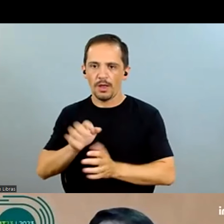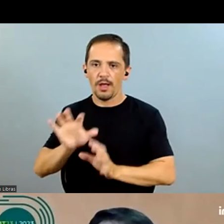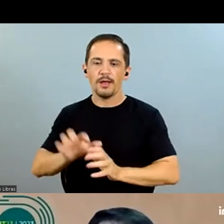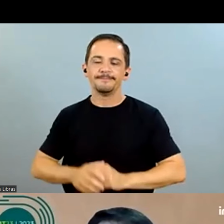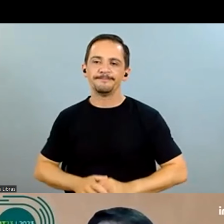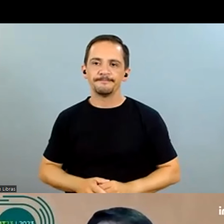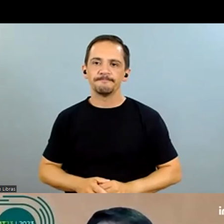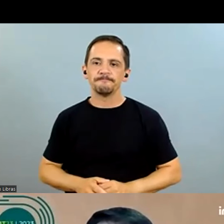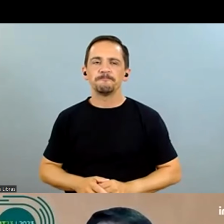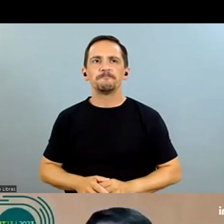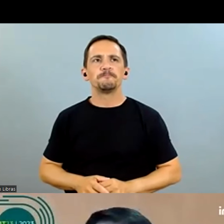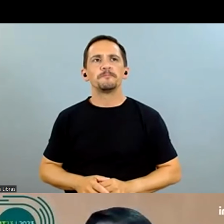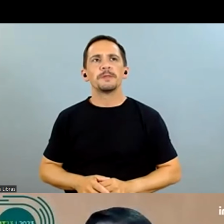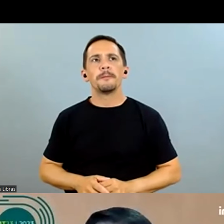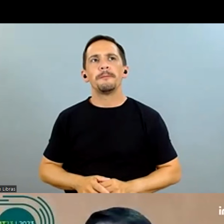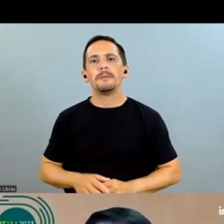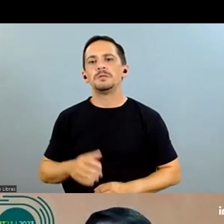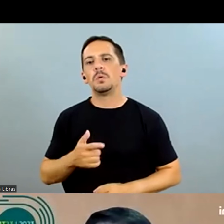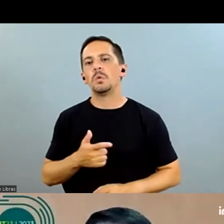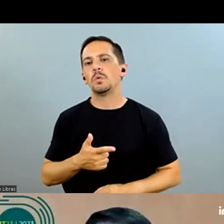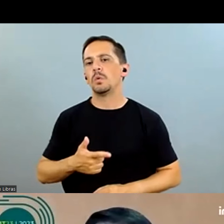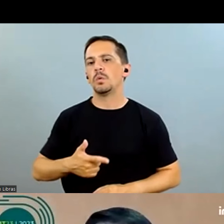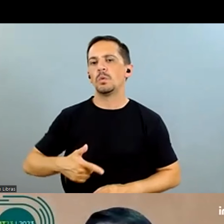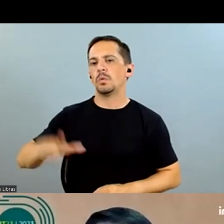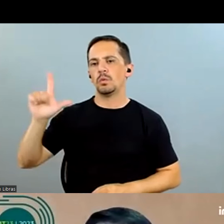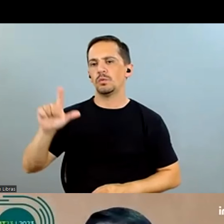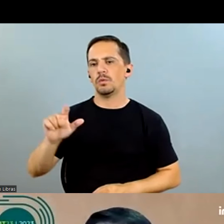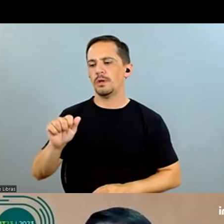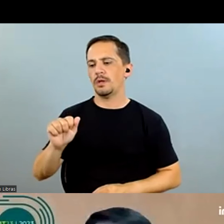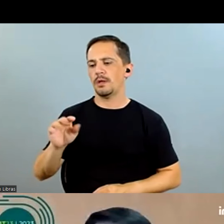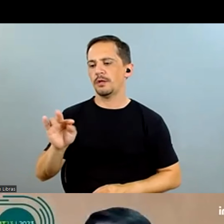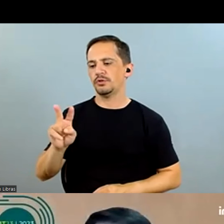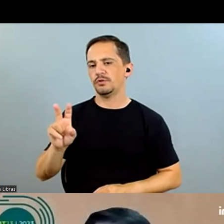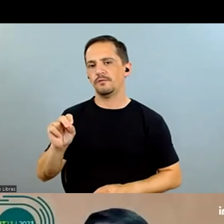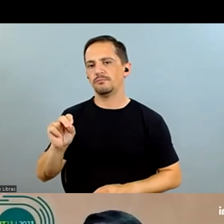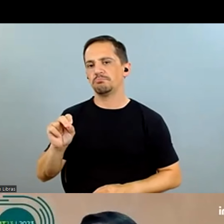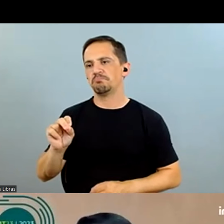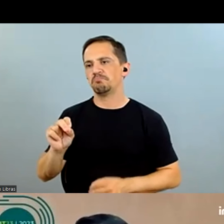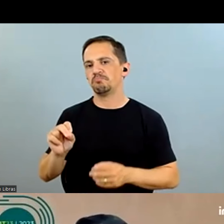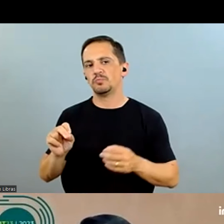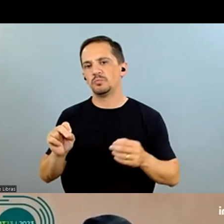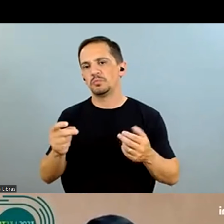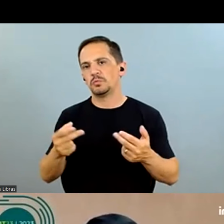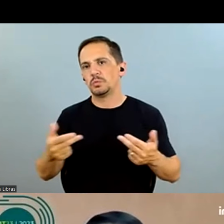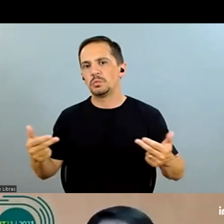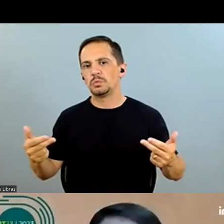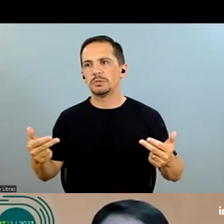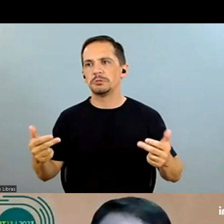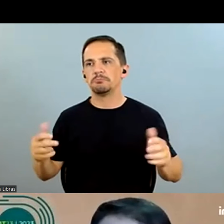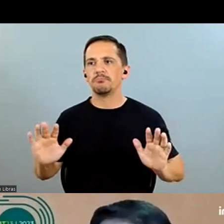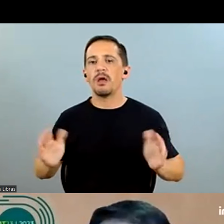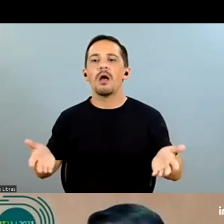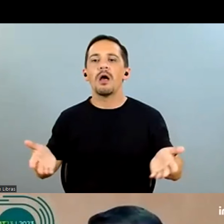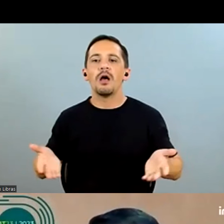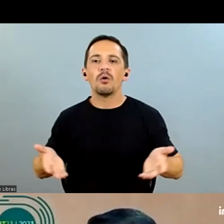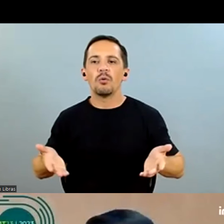outras ativos com esse tipo de de situação pelo menos eh neste momento a gente não tem não tem nenhum